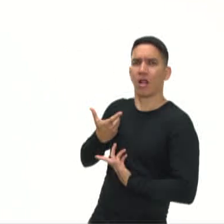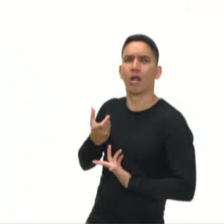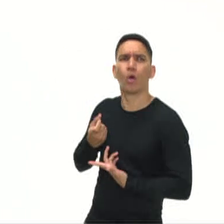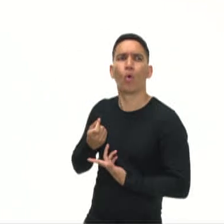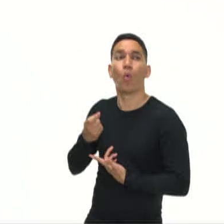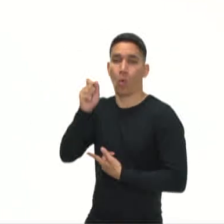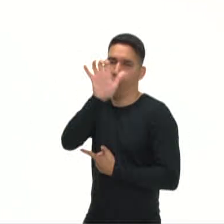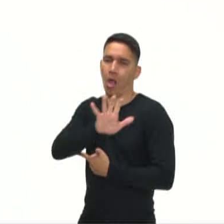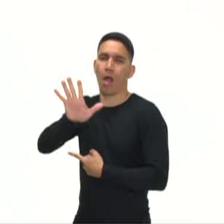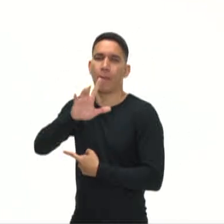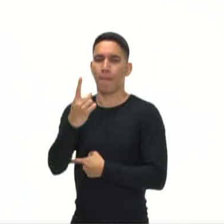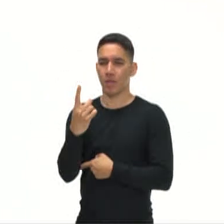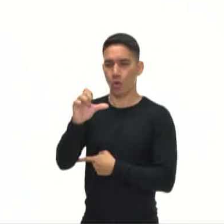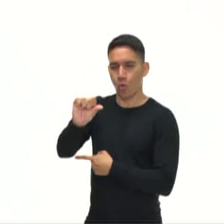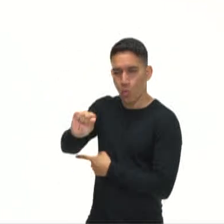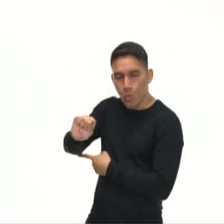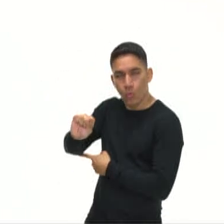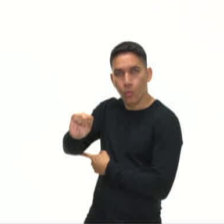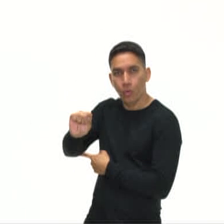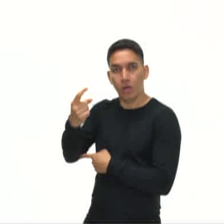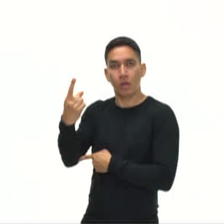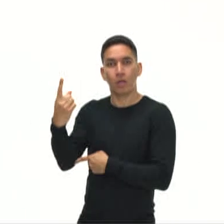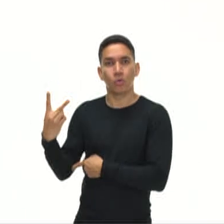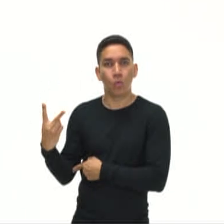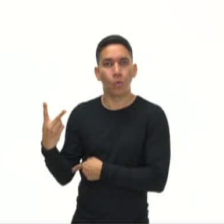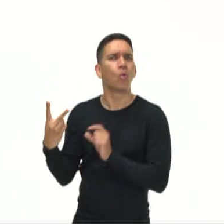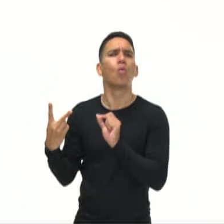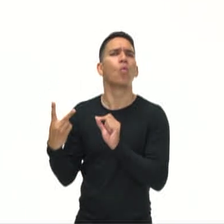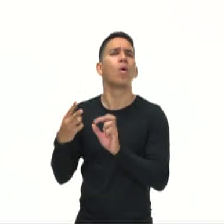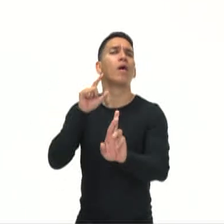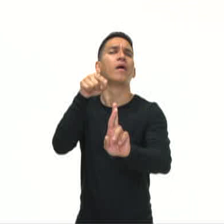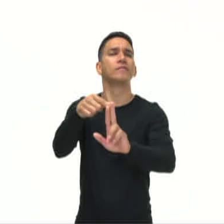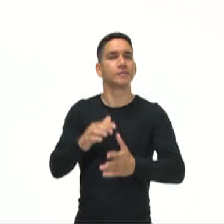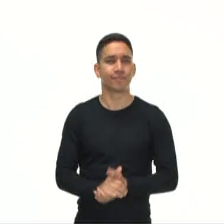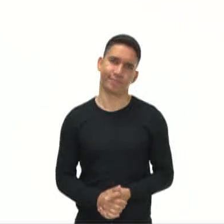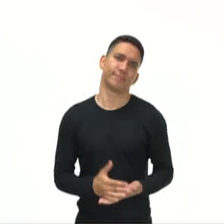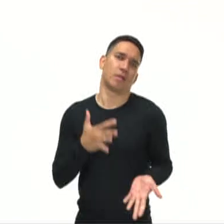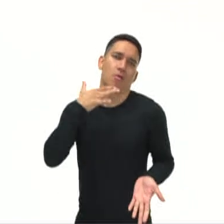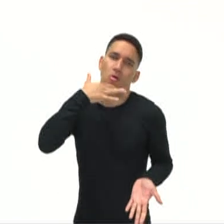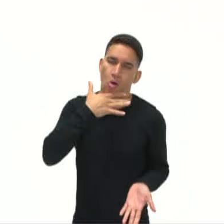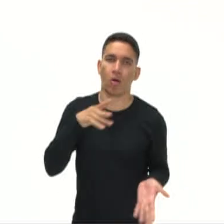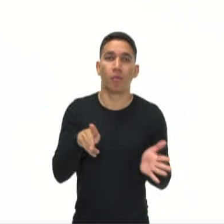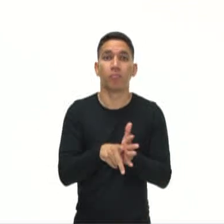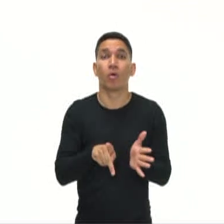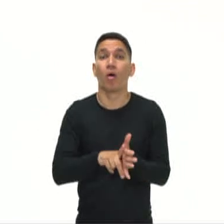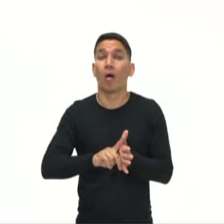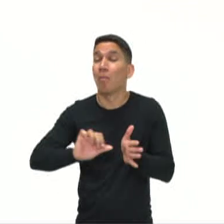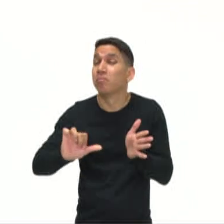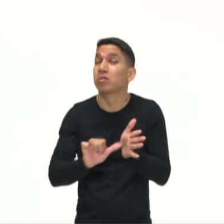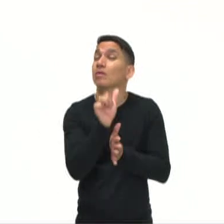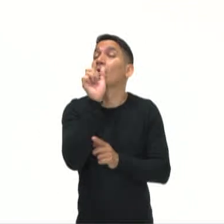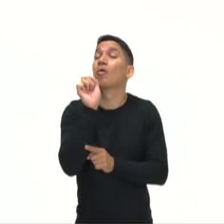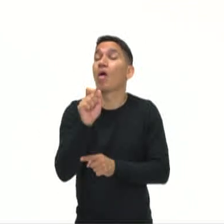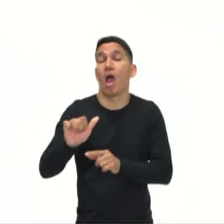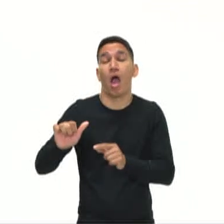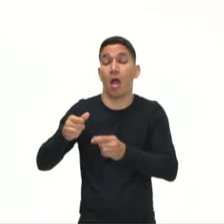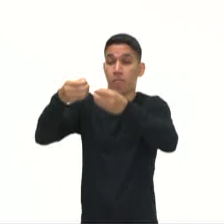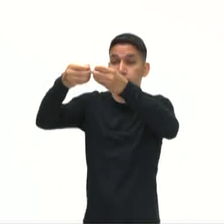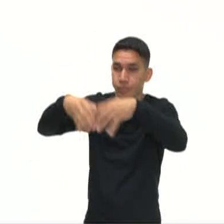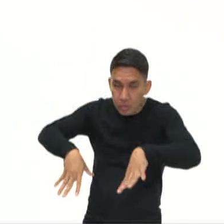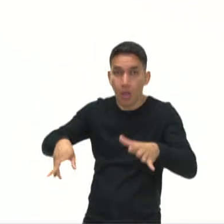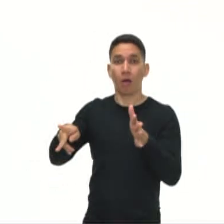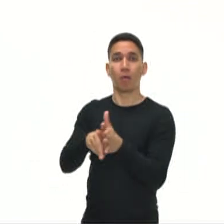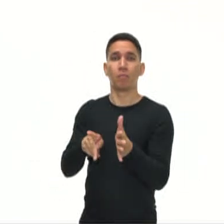de 1812. Qual é a referência que a gente tem aqui? É óbvia, faz referência à primeira grande derrota do